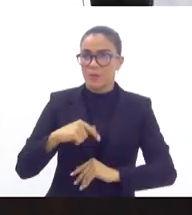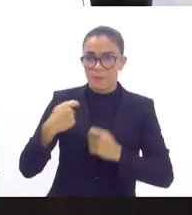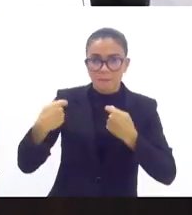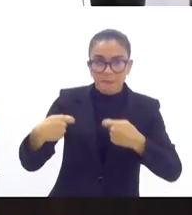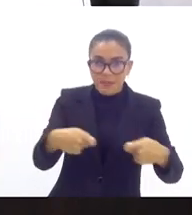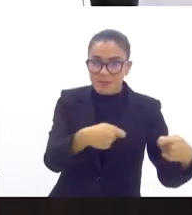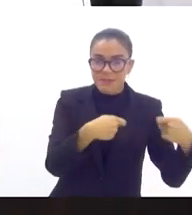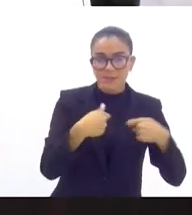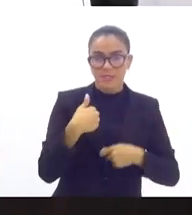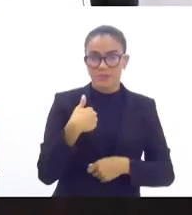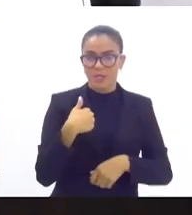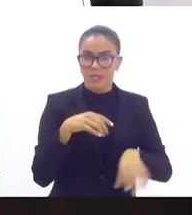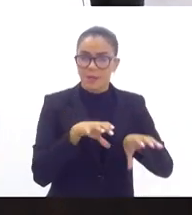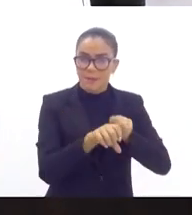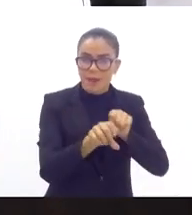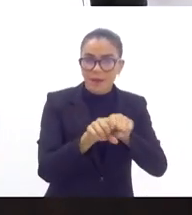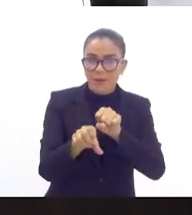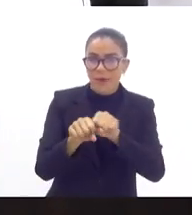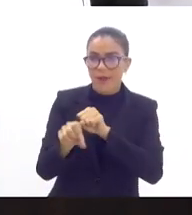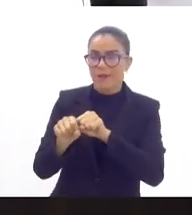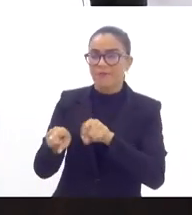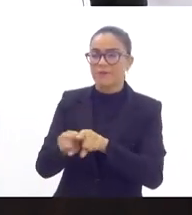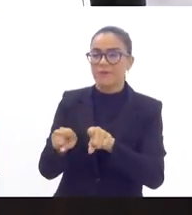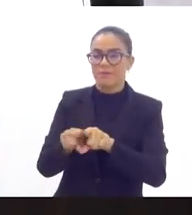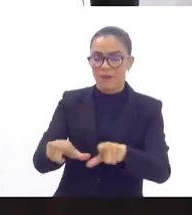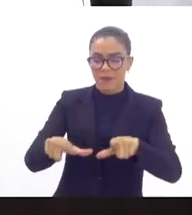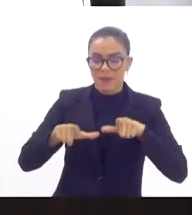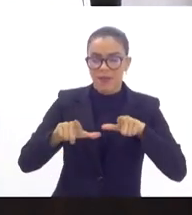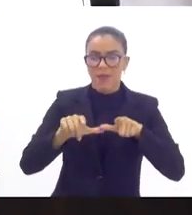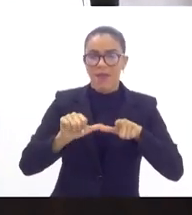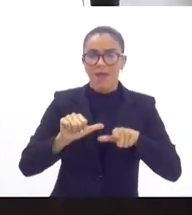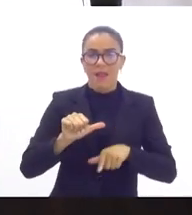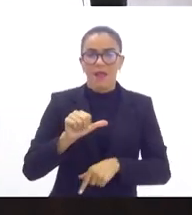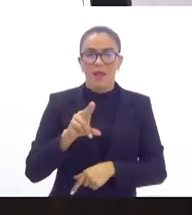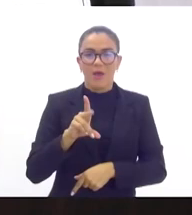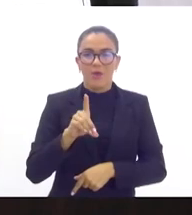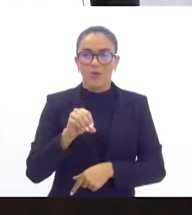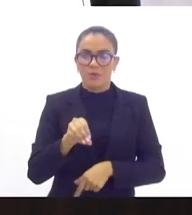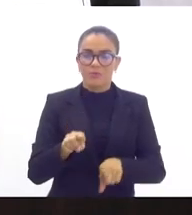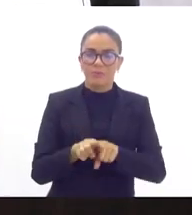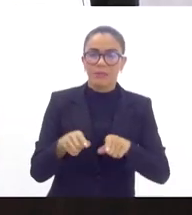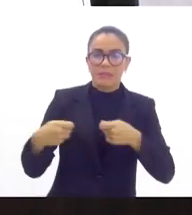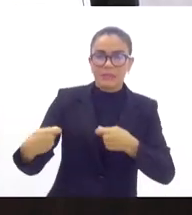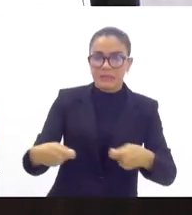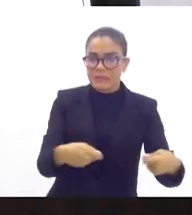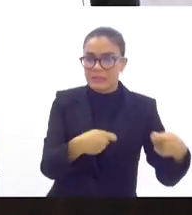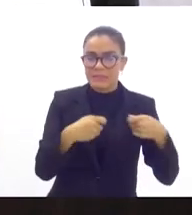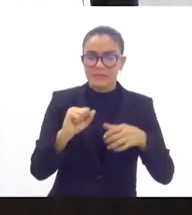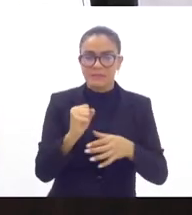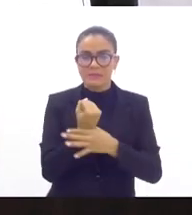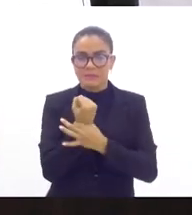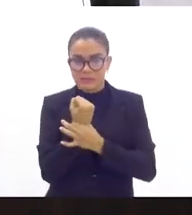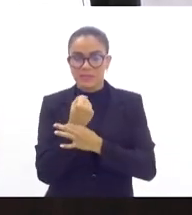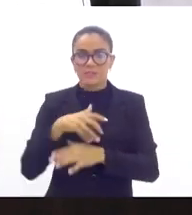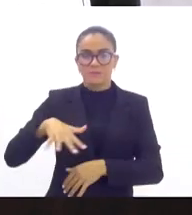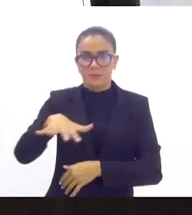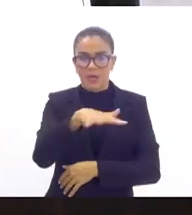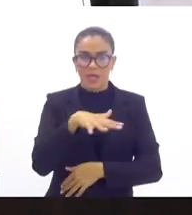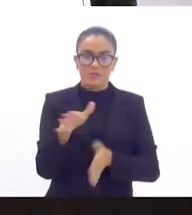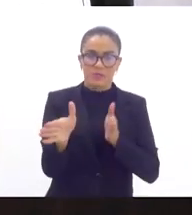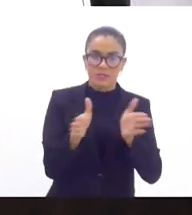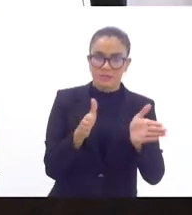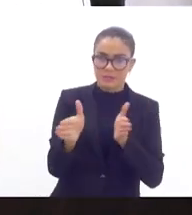da gente para qualificação dos laudos da Necessidade né da importância de garantir espaços